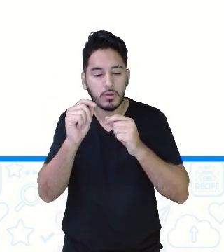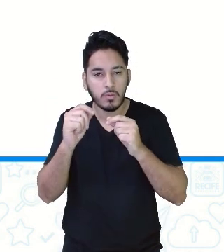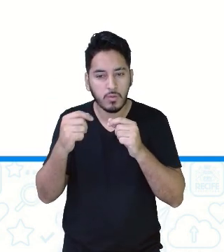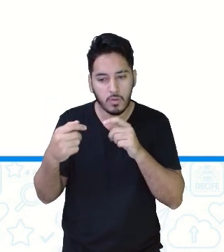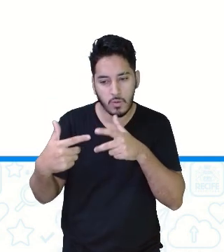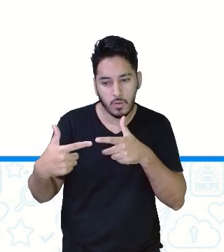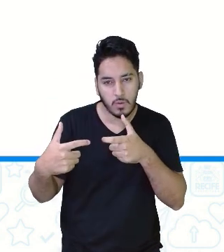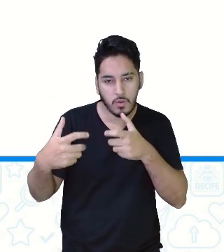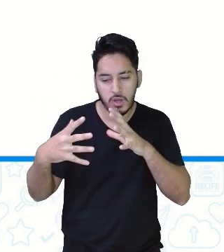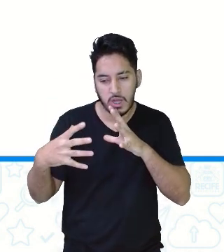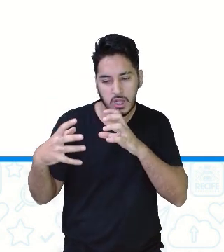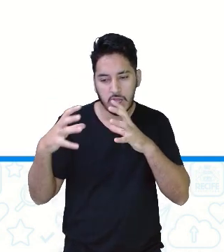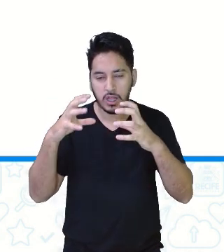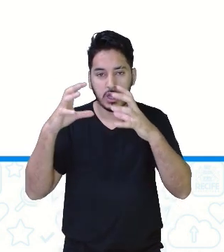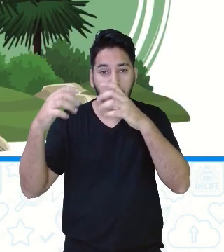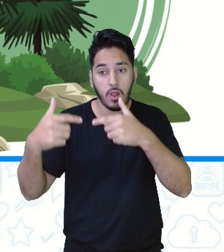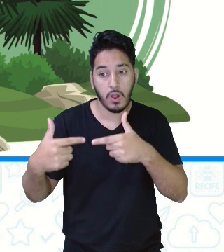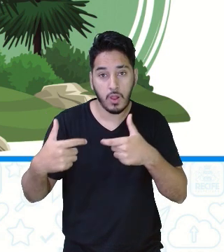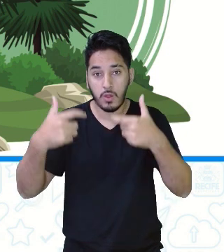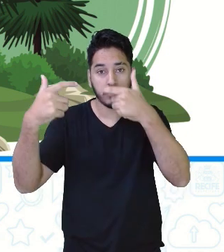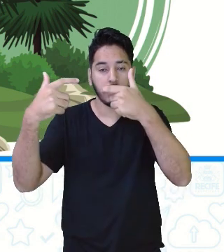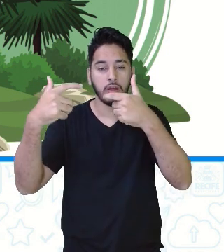lutar contra o inimigo.